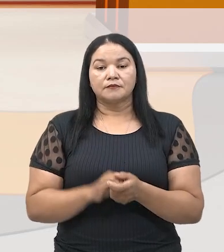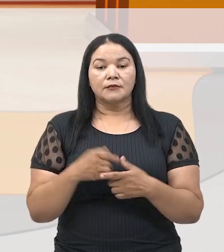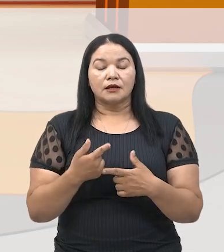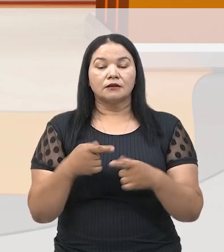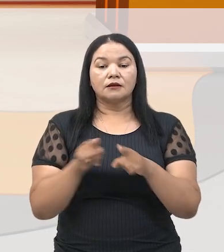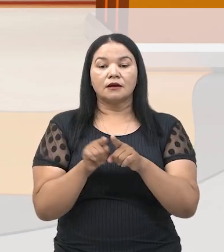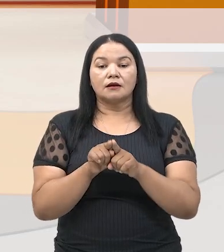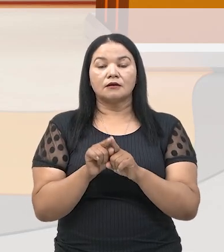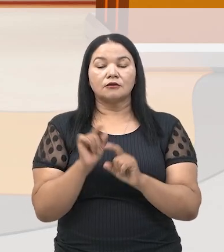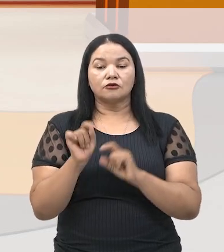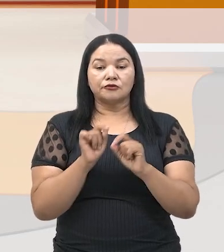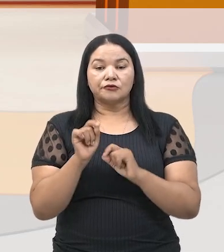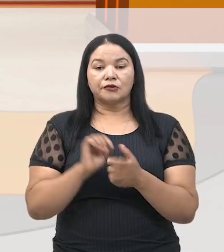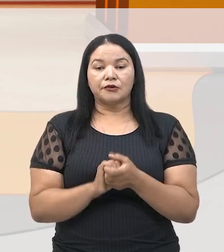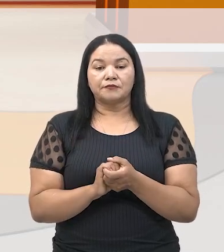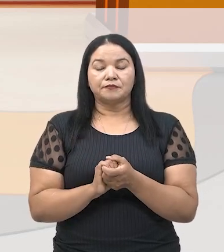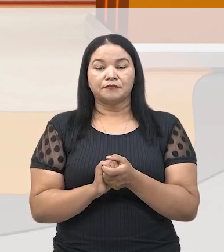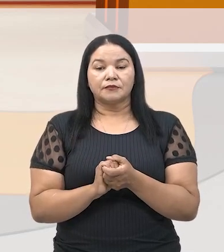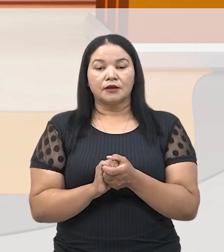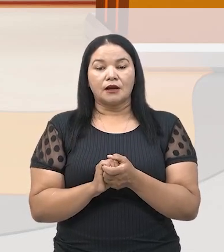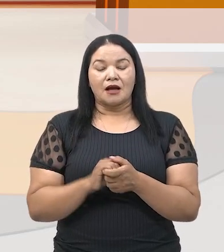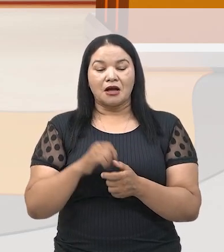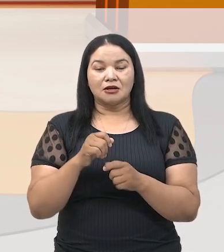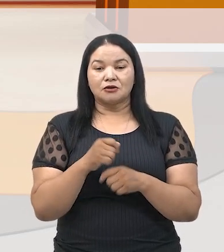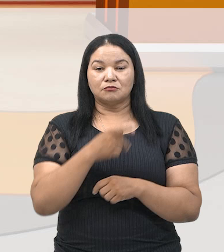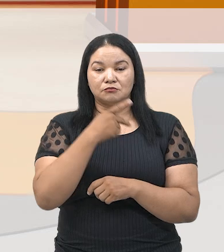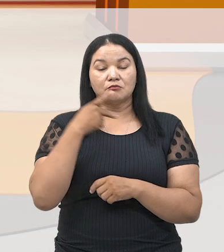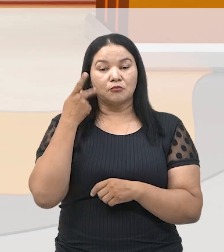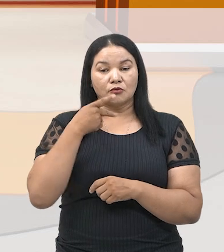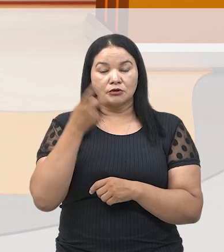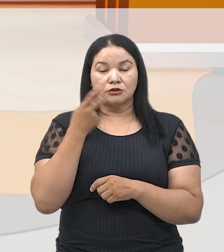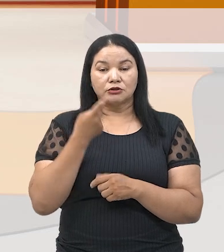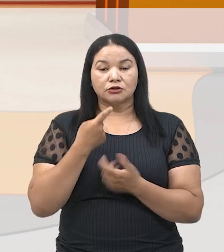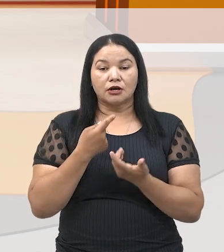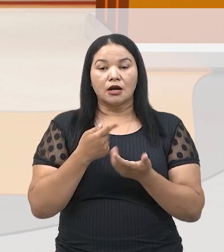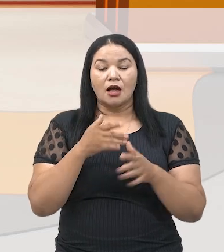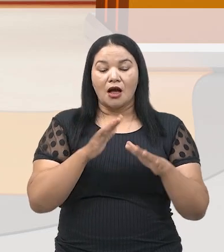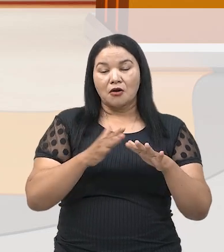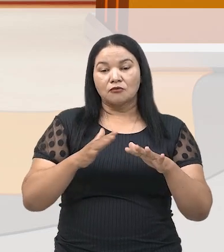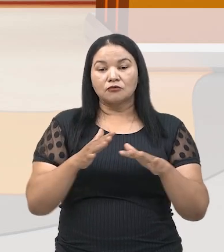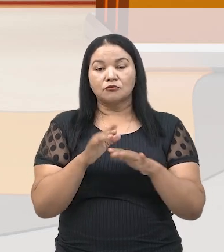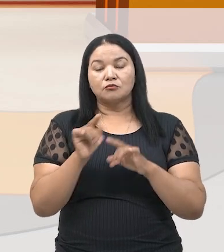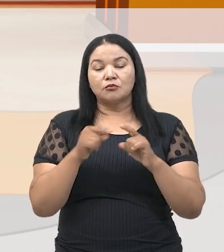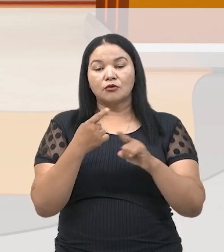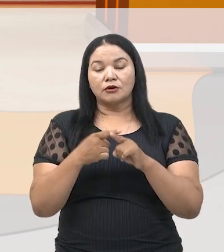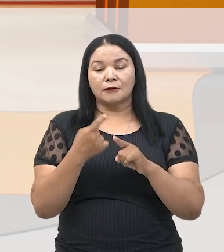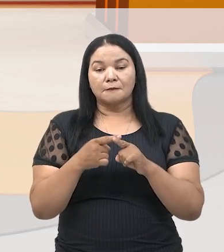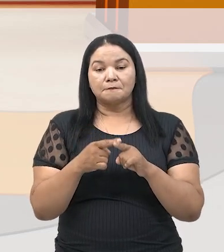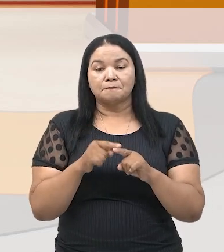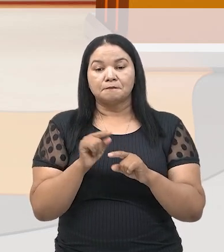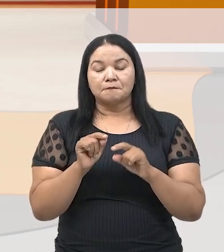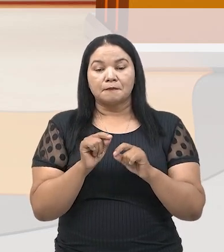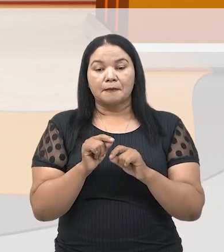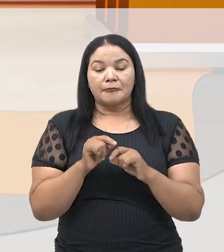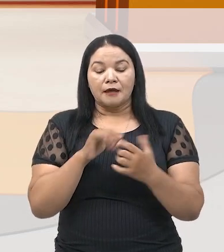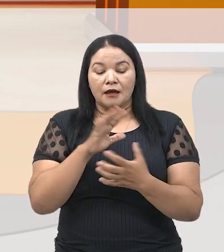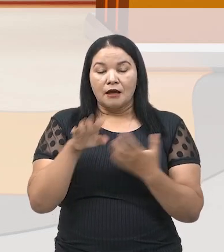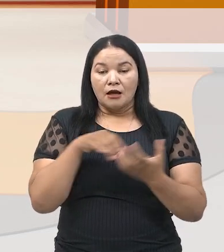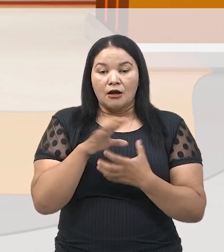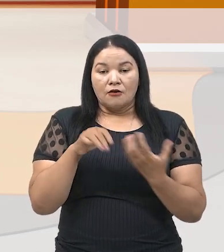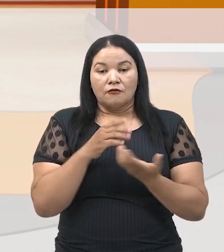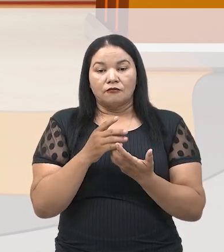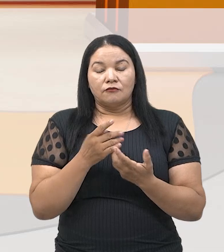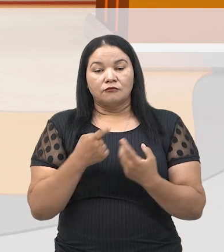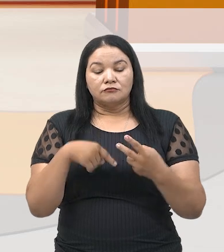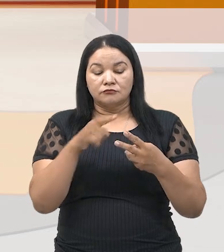também uma instabilidade política, em que, né, nós temos aí a presença de diversas revoltas, como as duas que